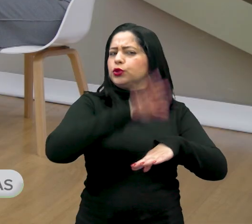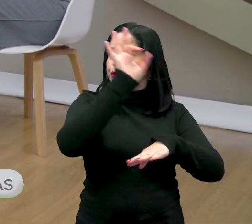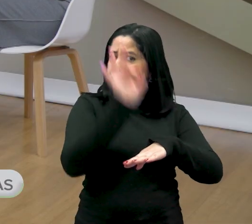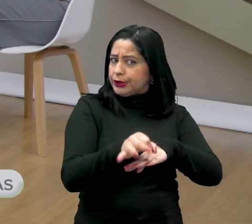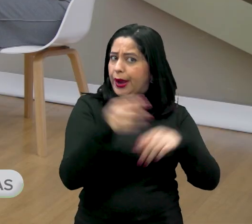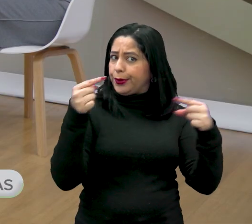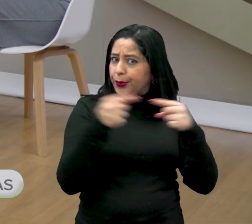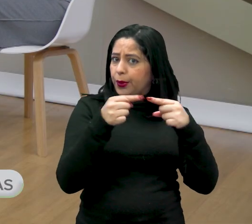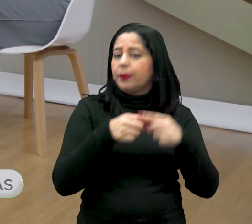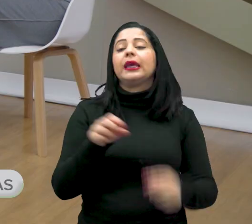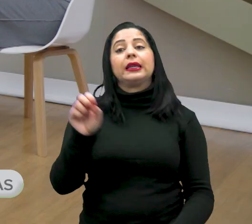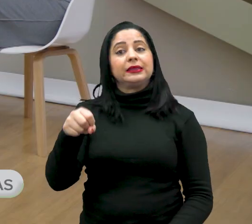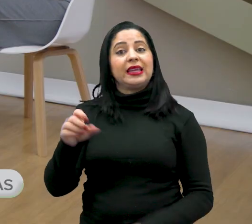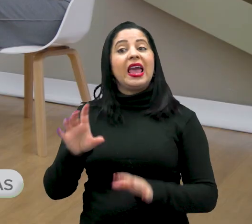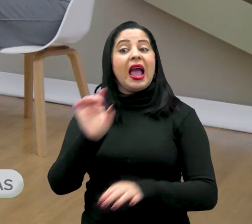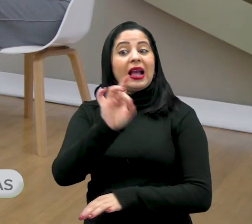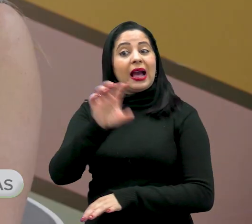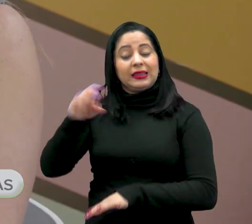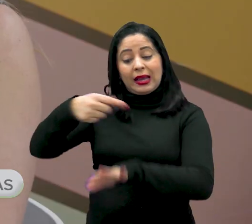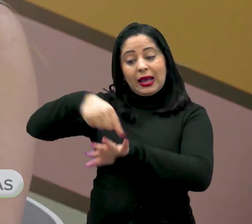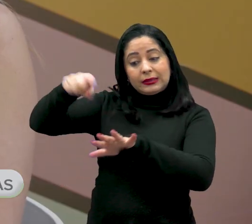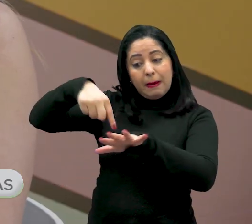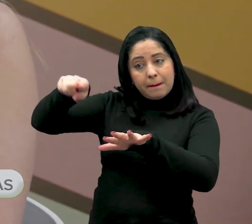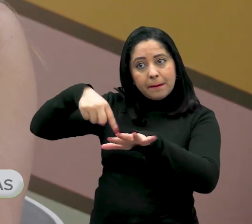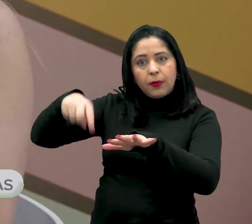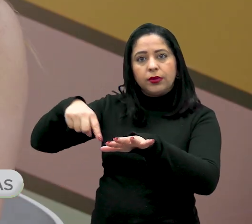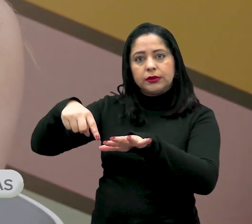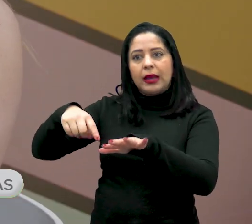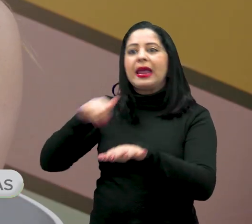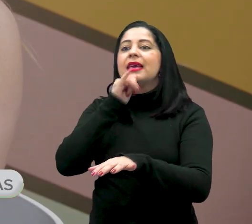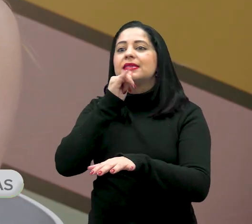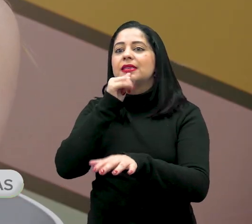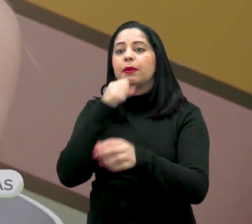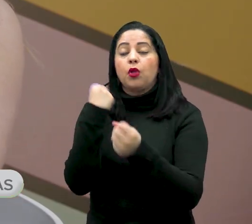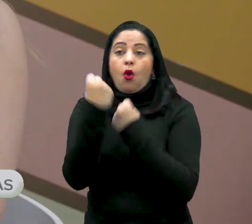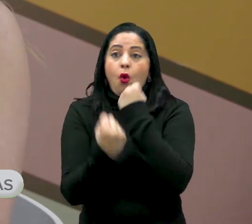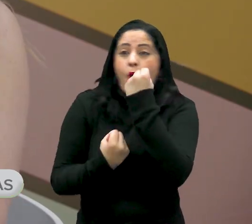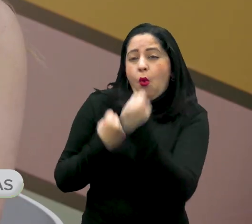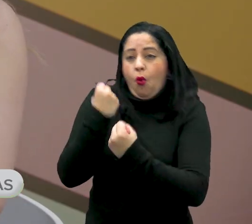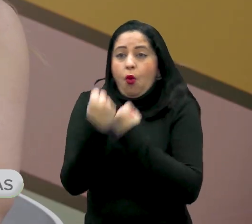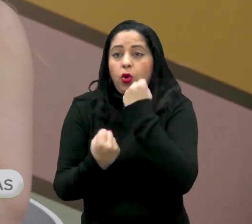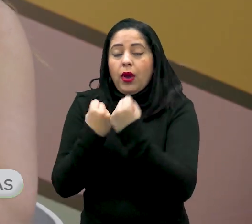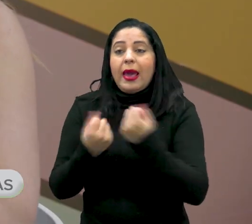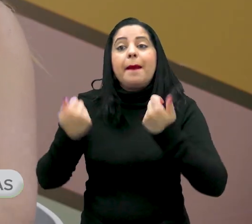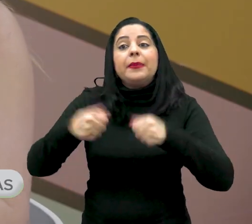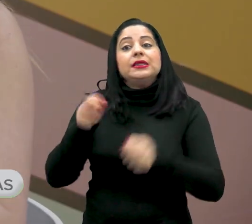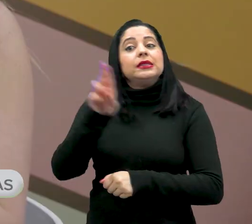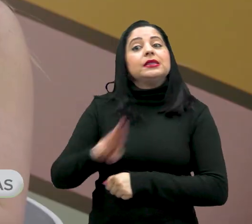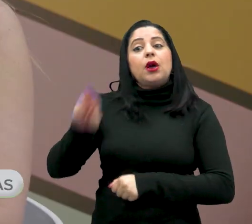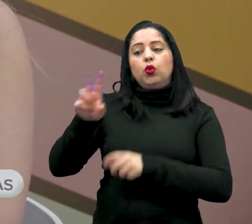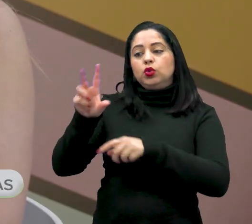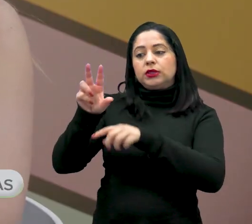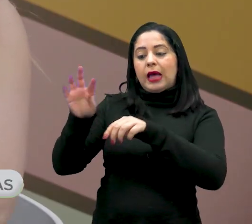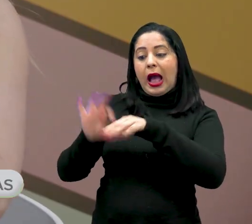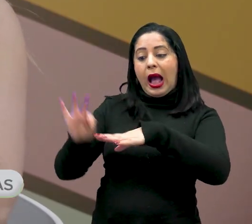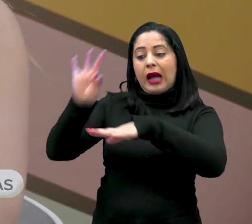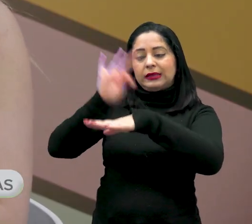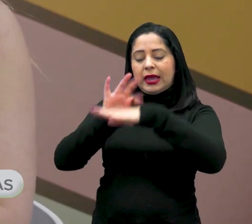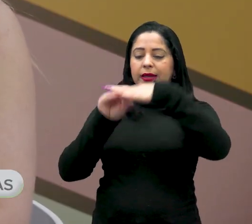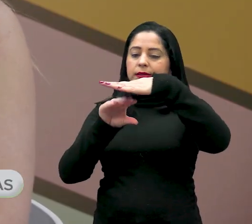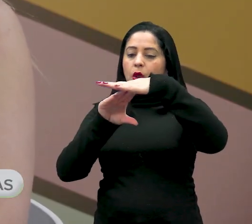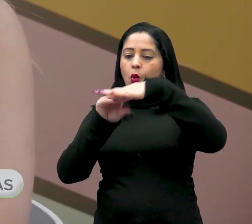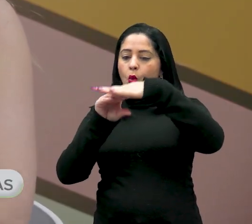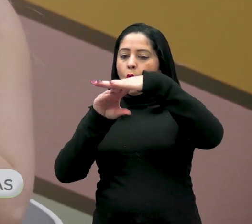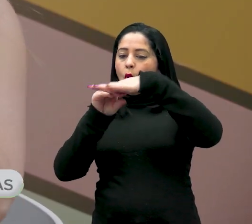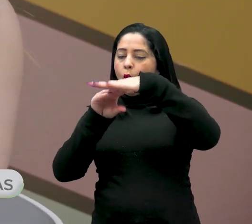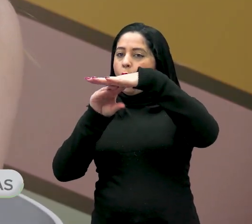certeza. Cada modalidade aí do esporte tem as suas Sim. observações. Vai correr? Pega um tênis que tenha um amortecimento, que não seja um solado